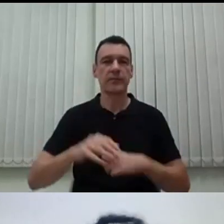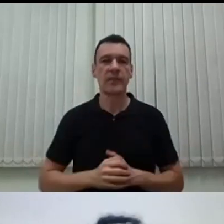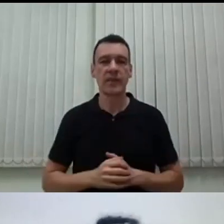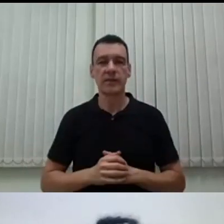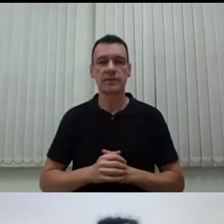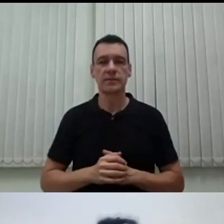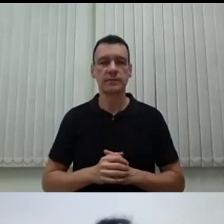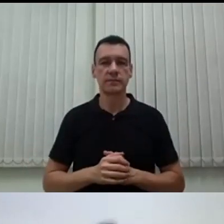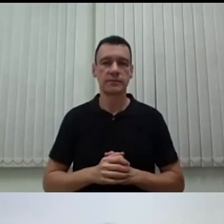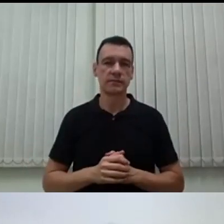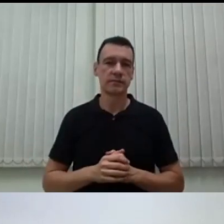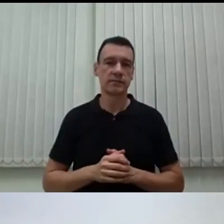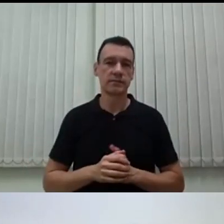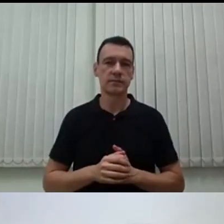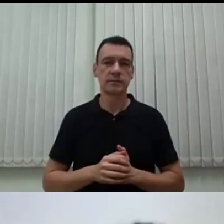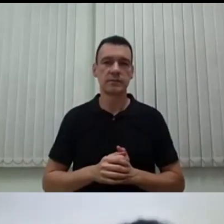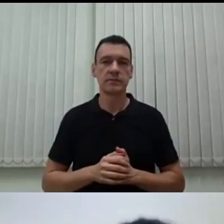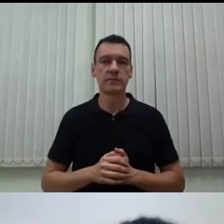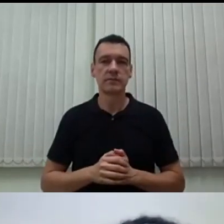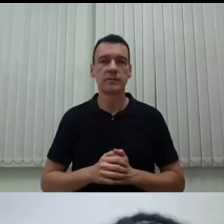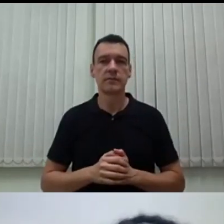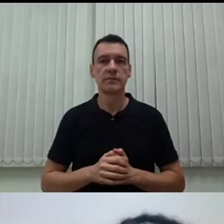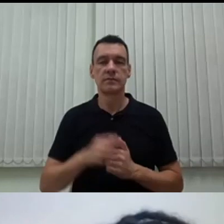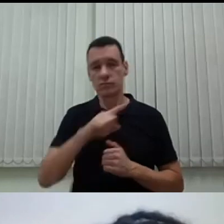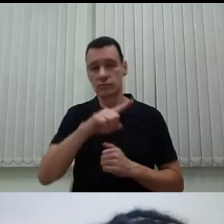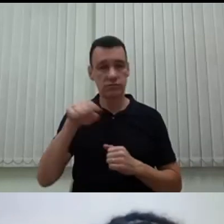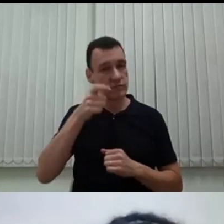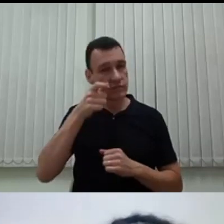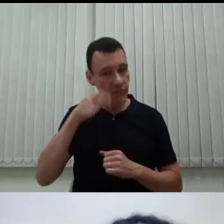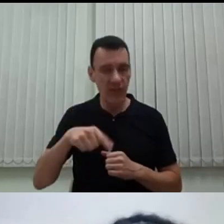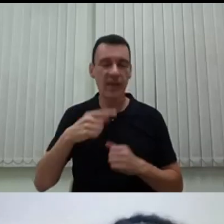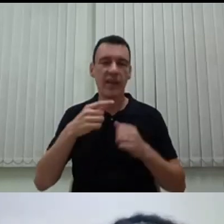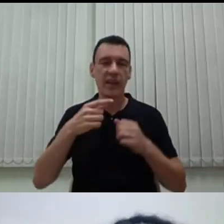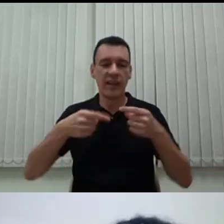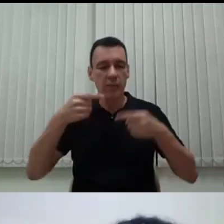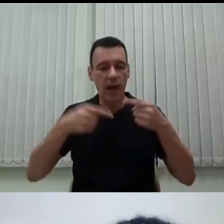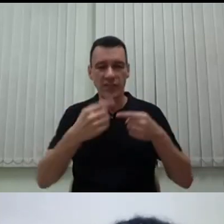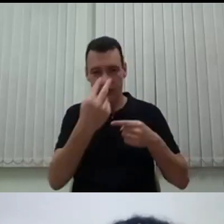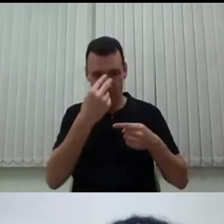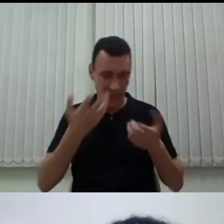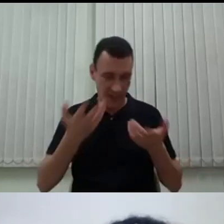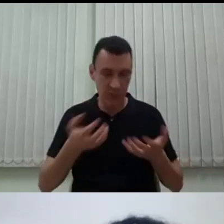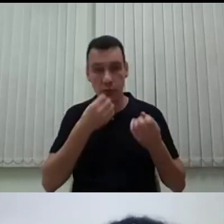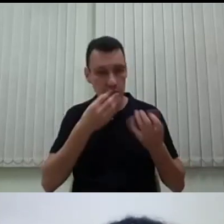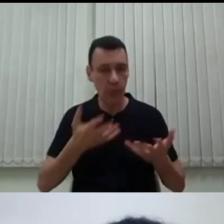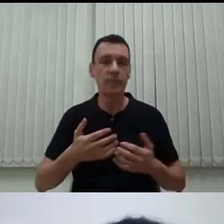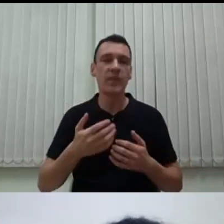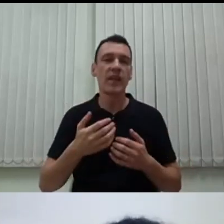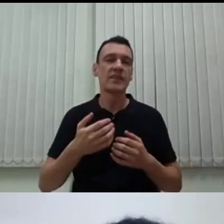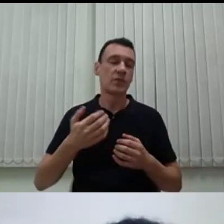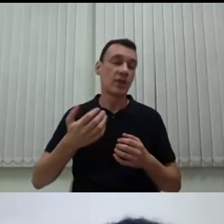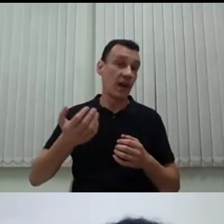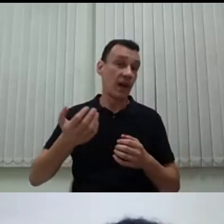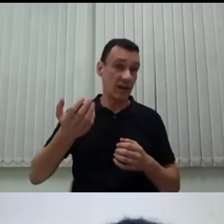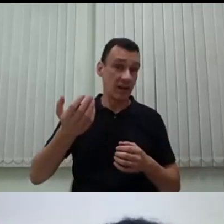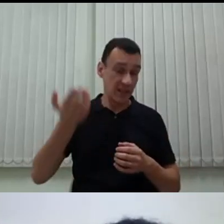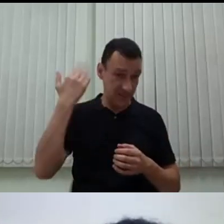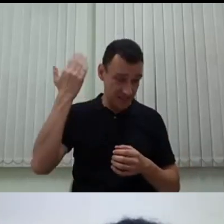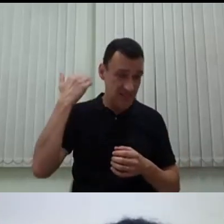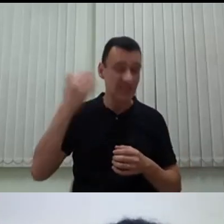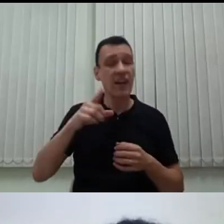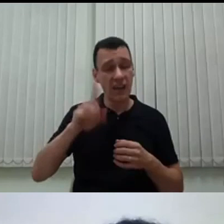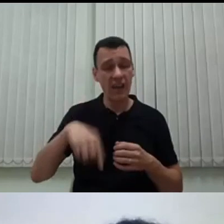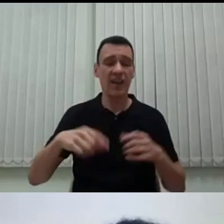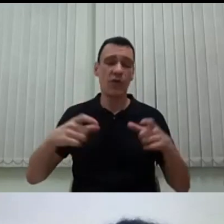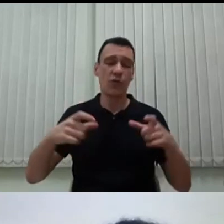estão participando, que acompanharam esse debate com a gente. Como, a princípio, o evento ia acontecer em um lugar físico e tal, a gente